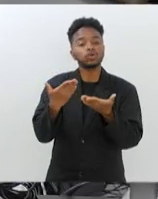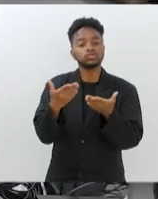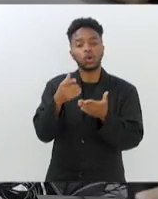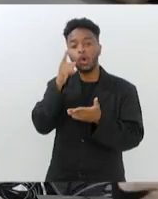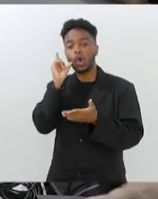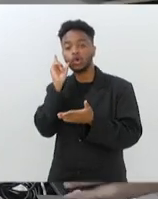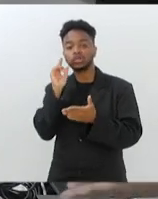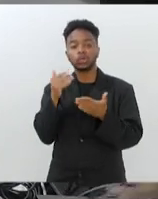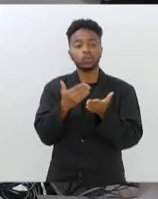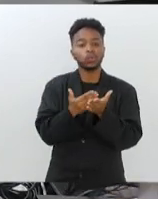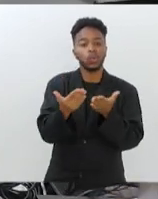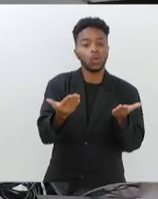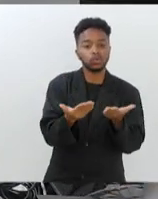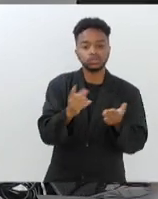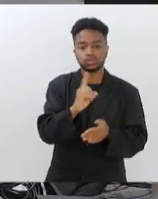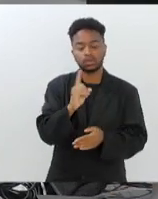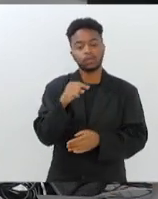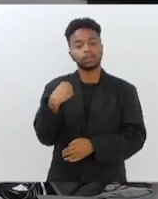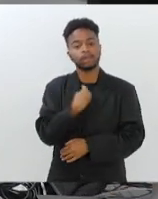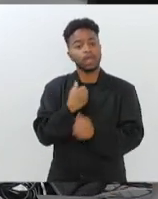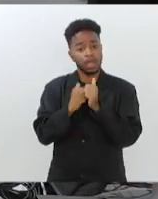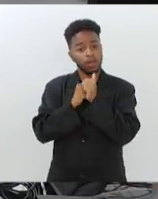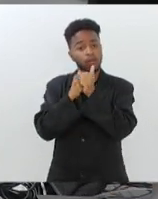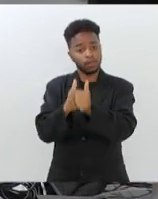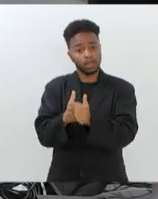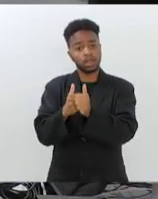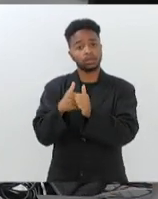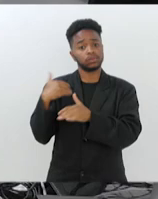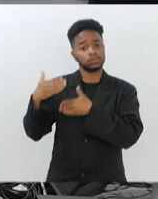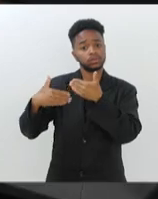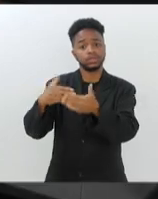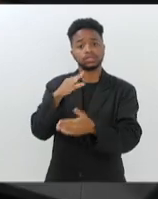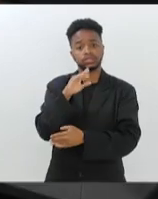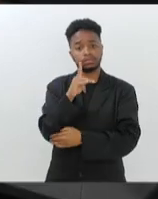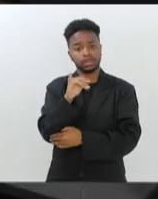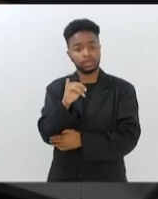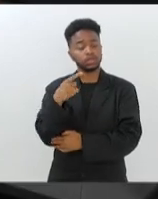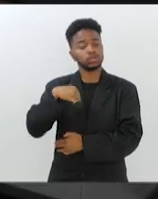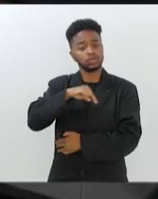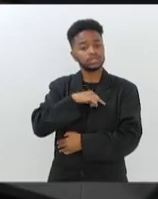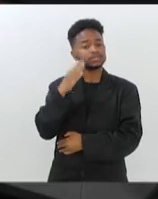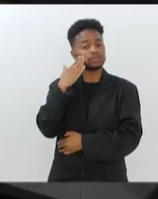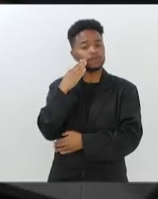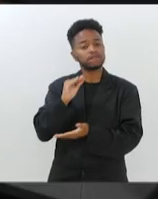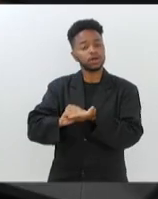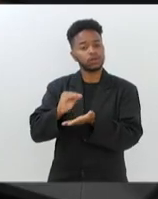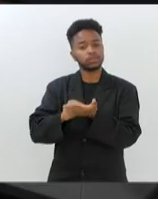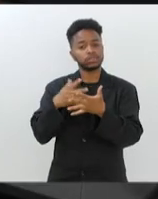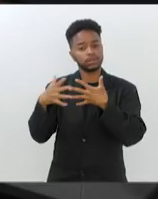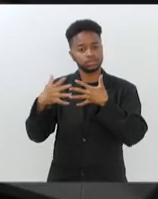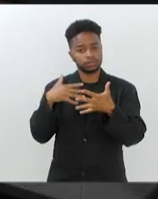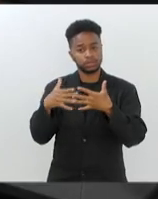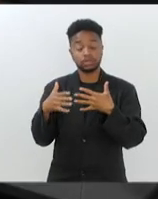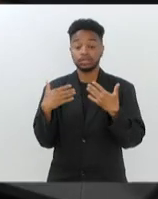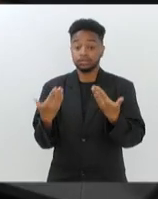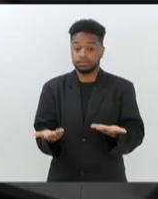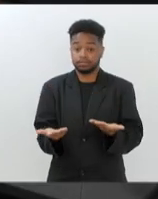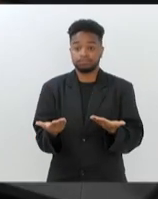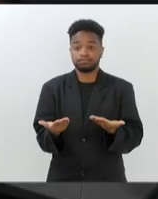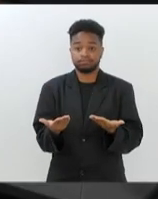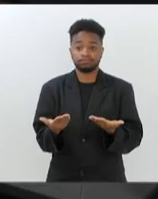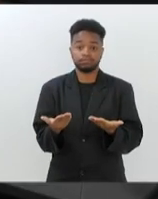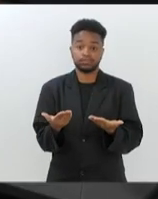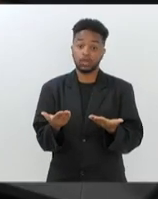portal nós estamos acompanhando no decorrer da CPI então nós sabemos que não tem sido alimentado não tem tido transparência Então você hoje